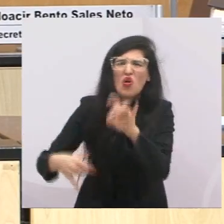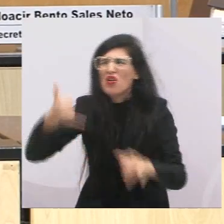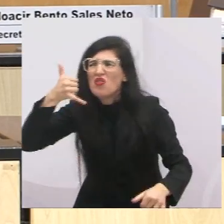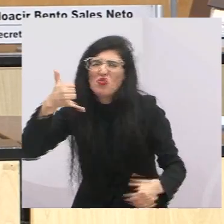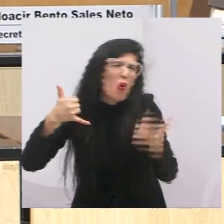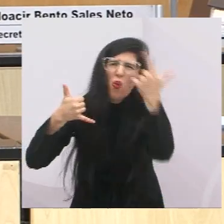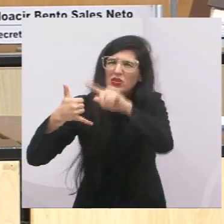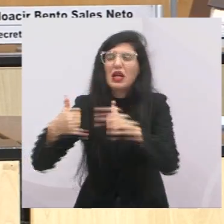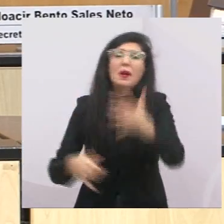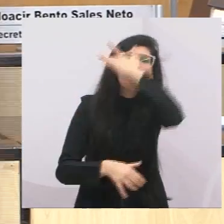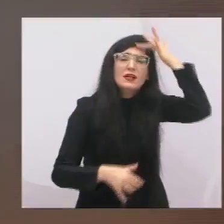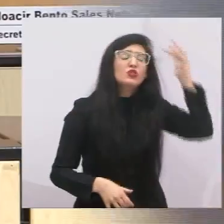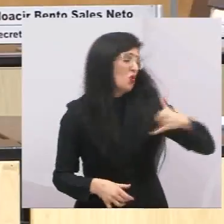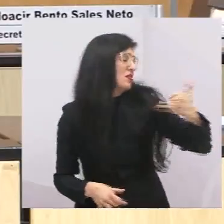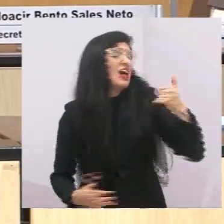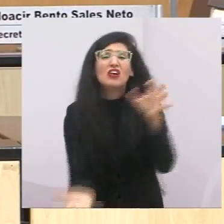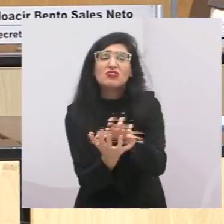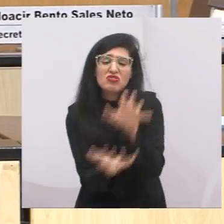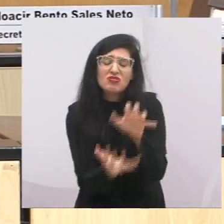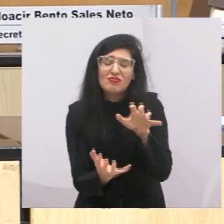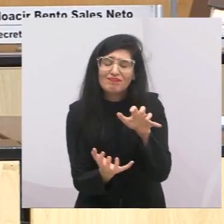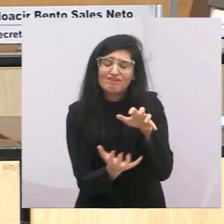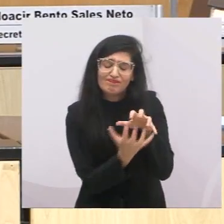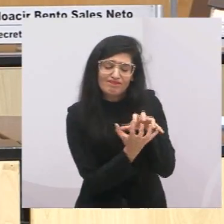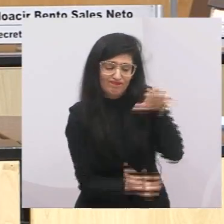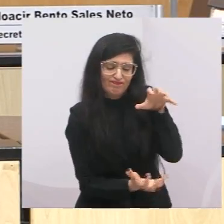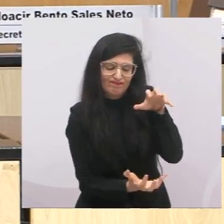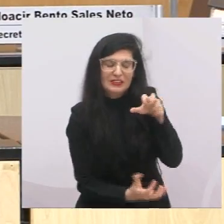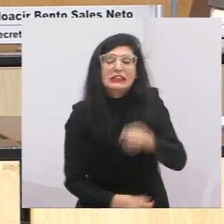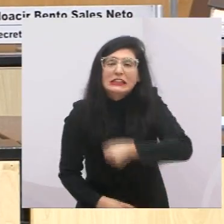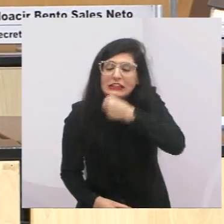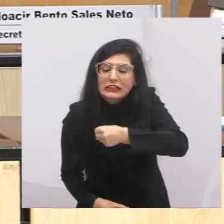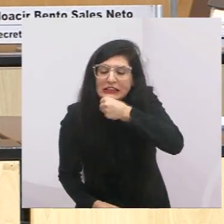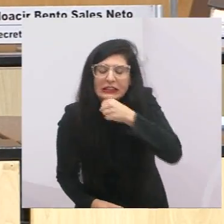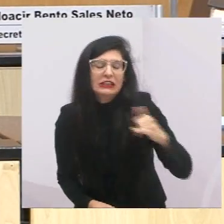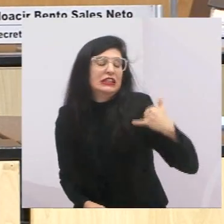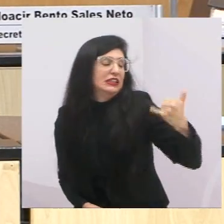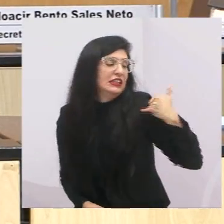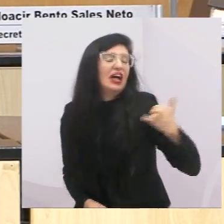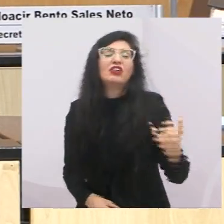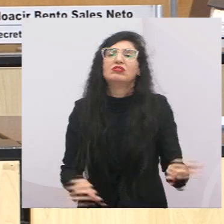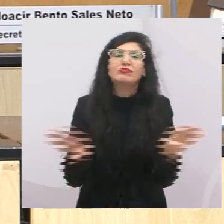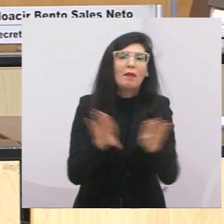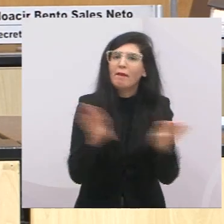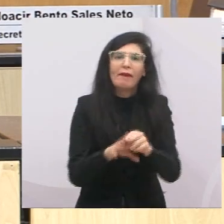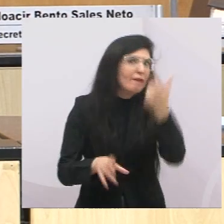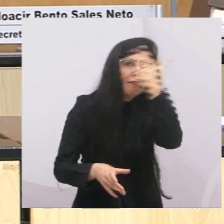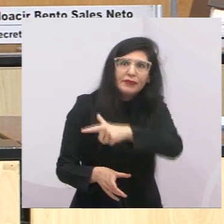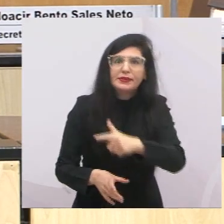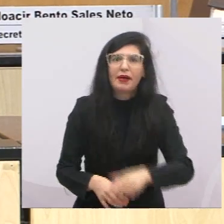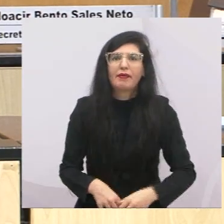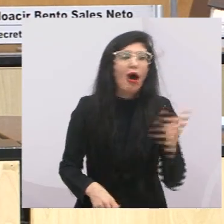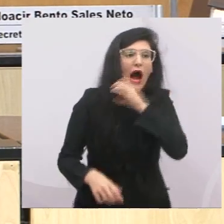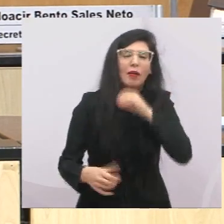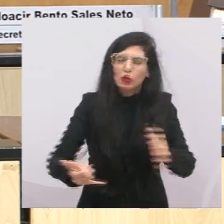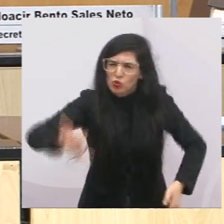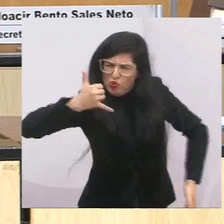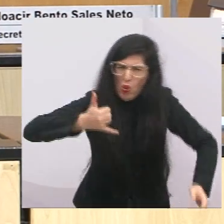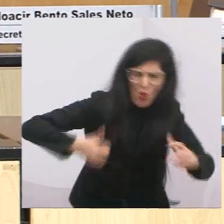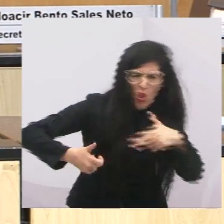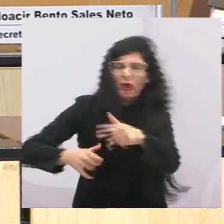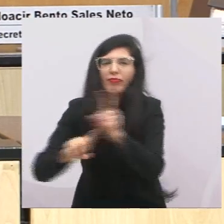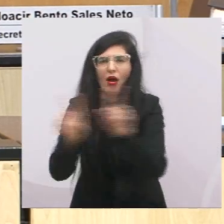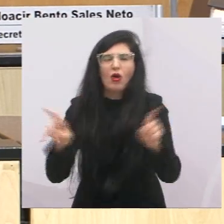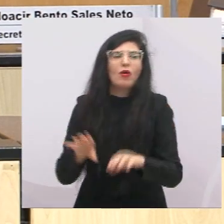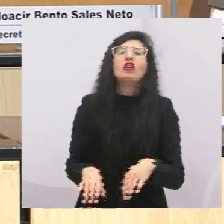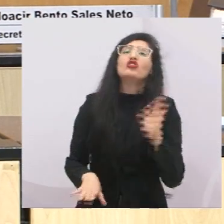hora. E os mais idosos, como é que fazem? Que tem que ficar no telefone, às vezes não tem essa agilidade. Inclusive, eu consegui fazer alguns exames agora, tem 2 exames